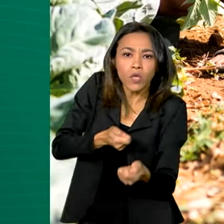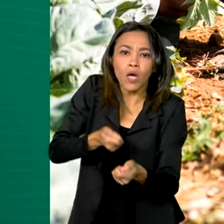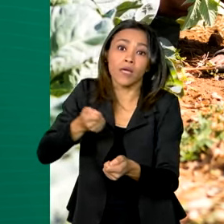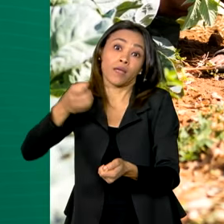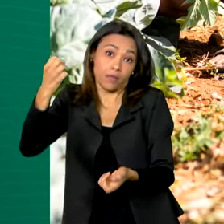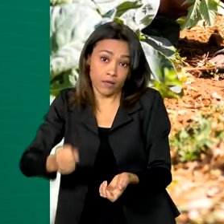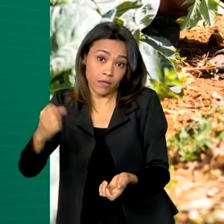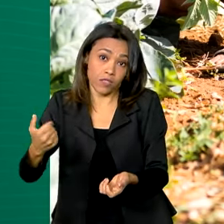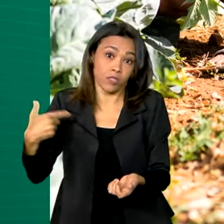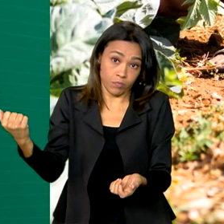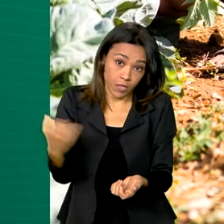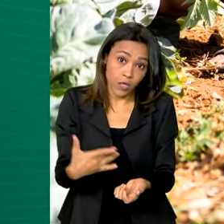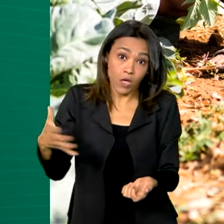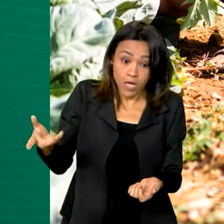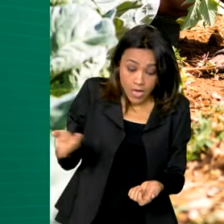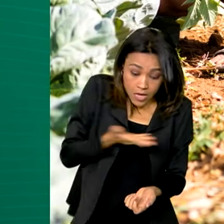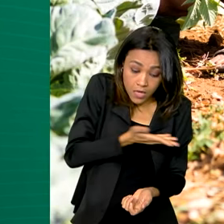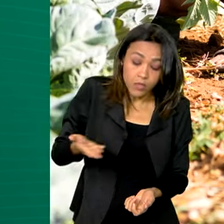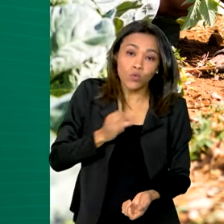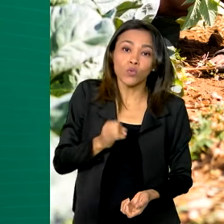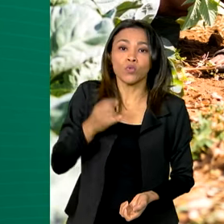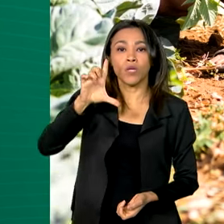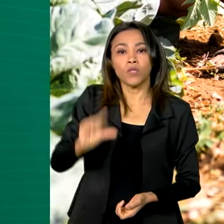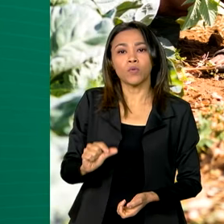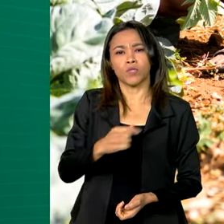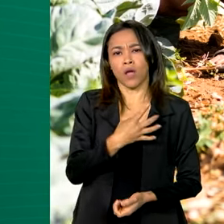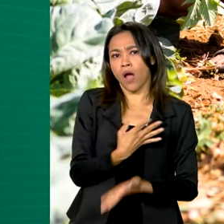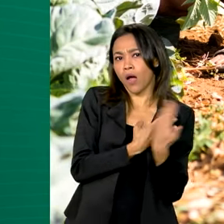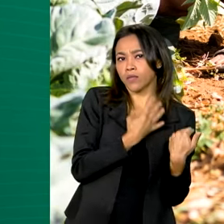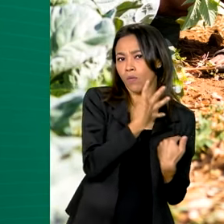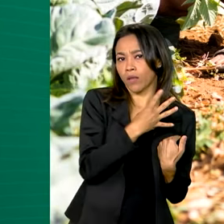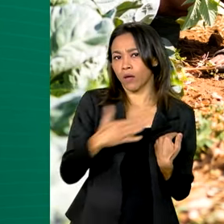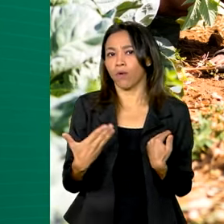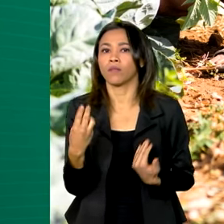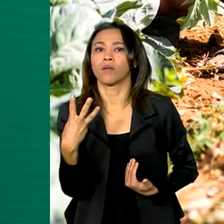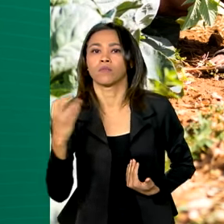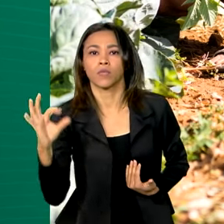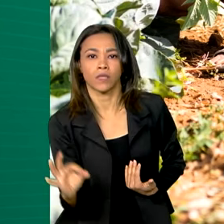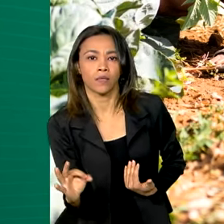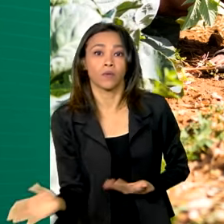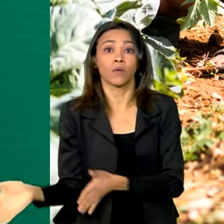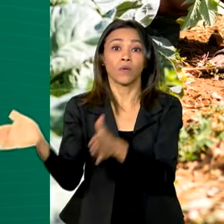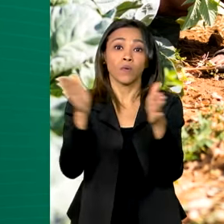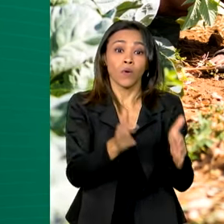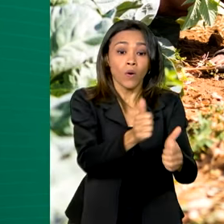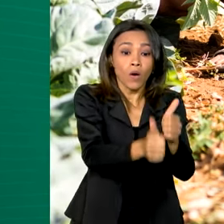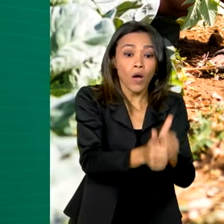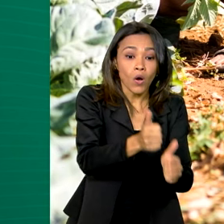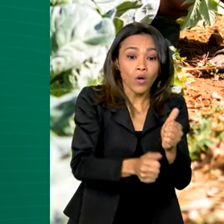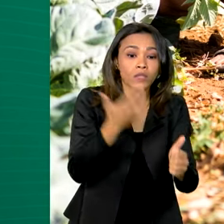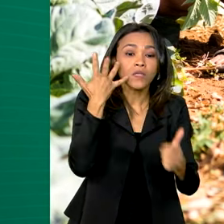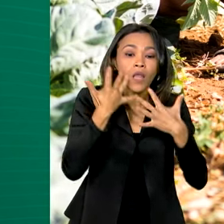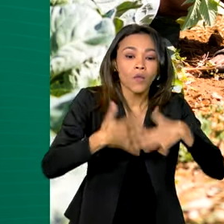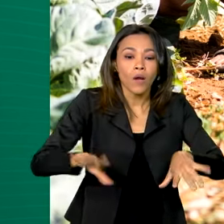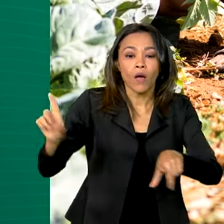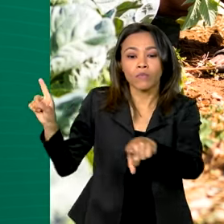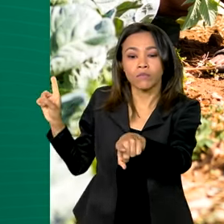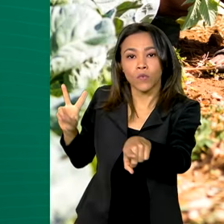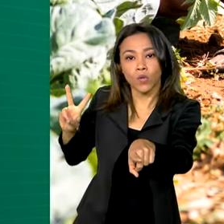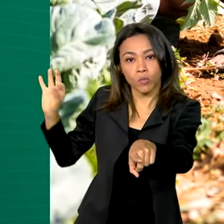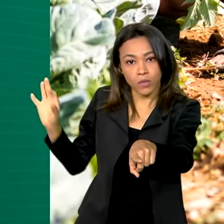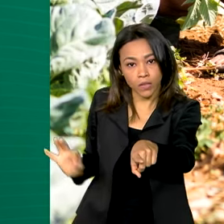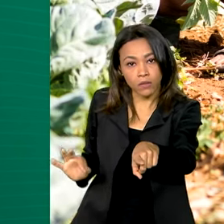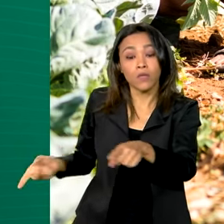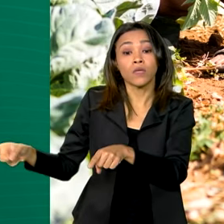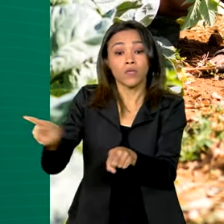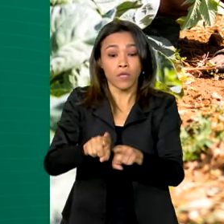por exemplo, os juros caíram de 4% para 3%. Para o arroz orgânico, será de 2%. Também